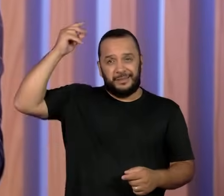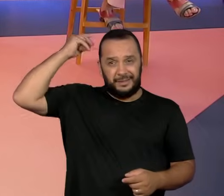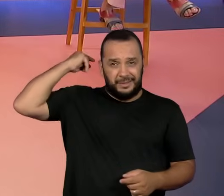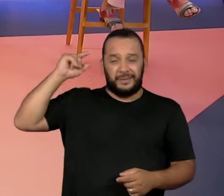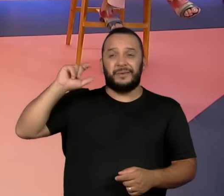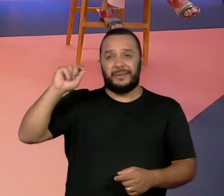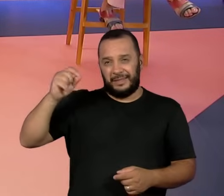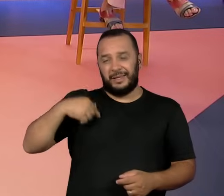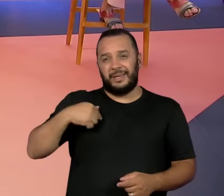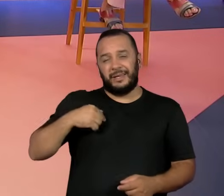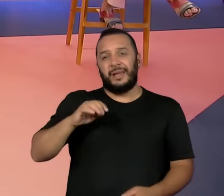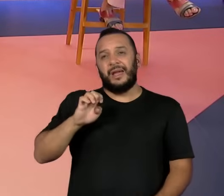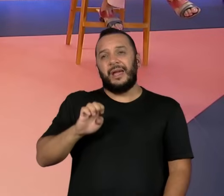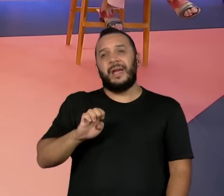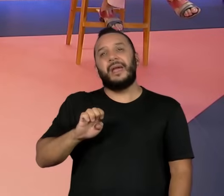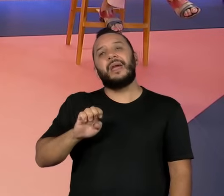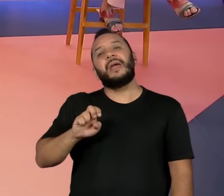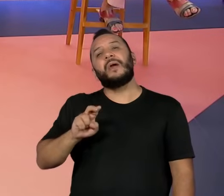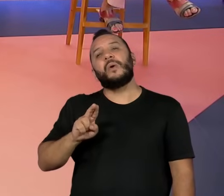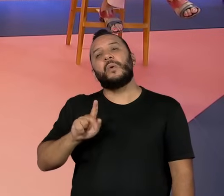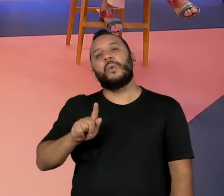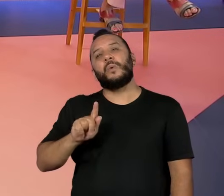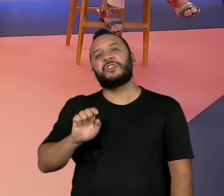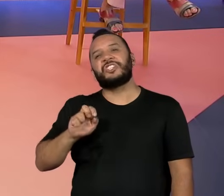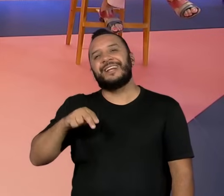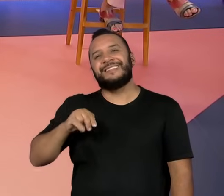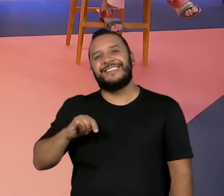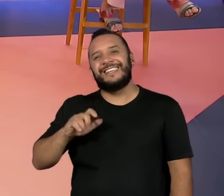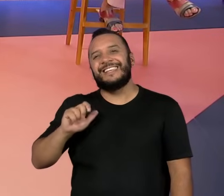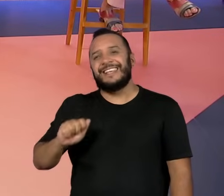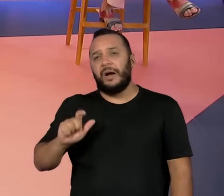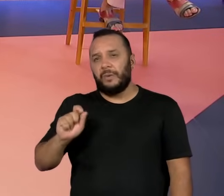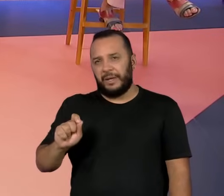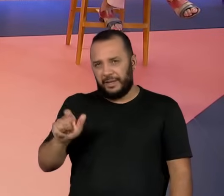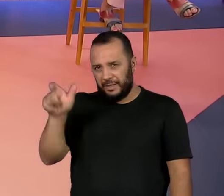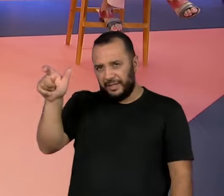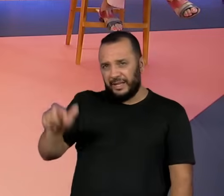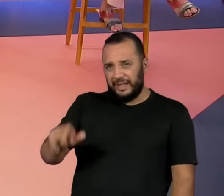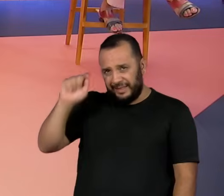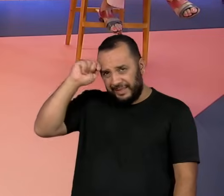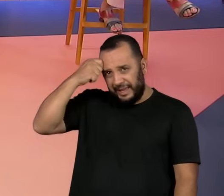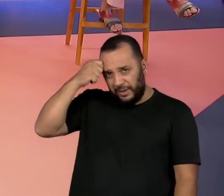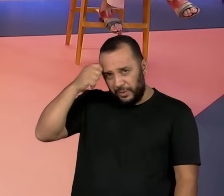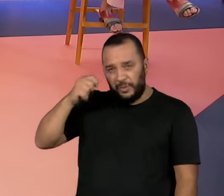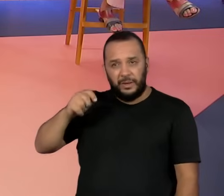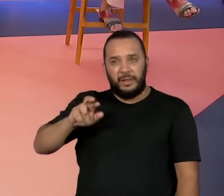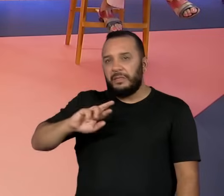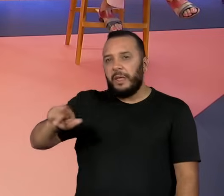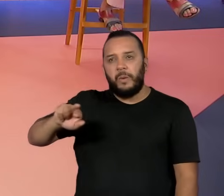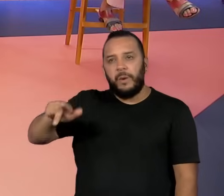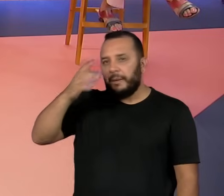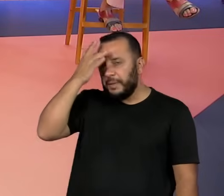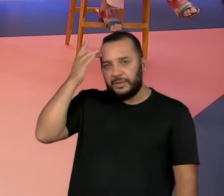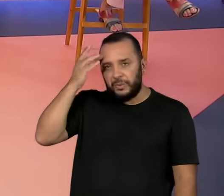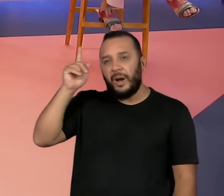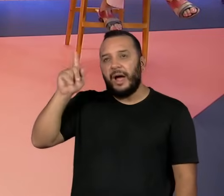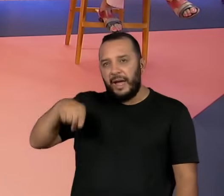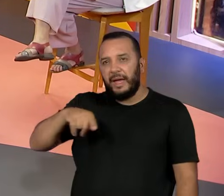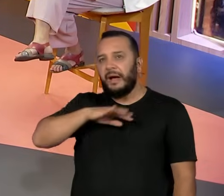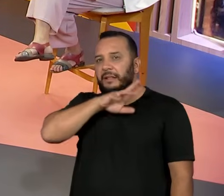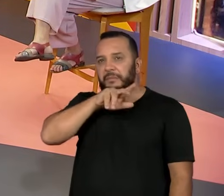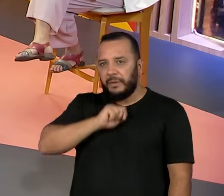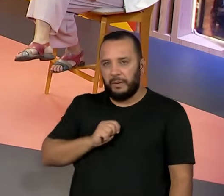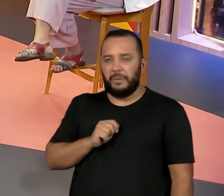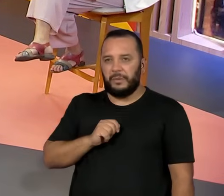eugenia. O negro não é uma pessoa, o negro é um objeto, é um bicho. Isso ainda está muito